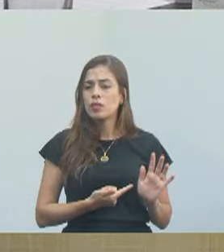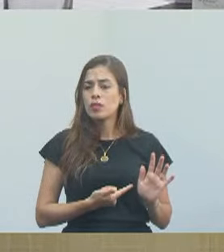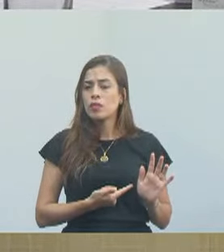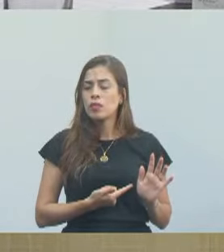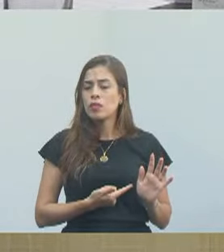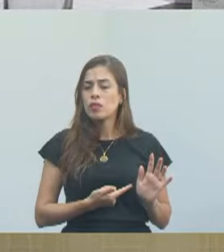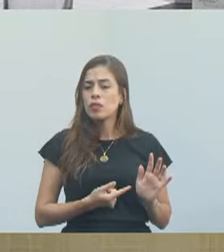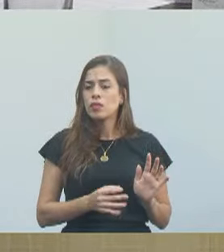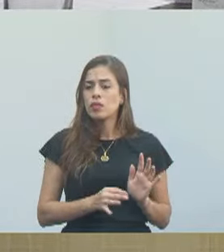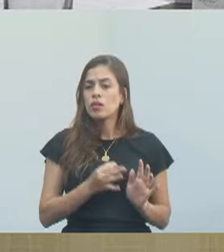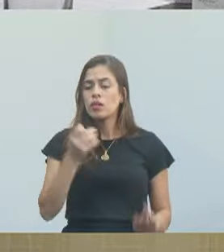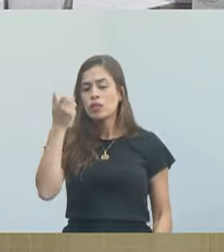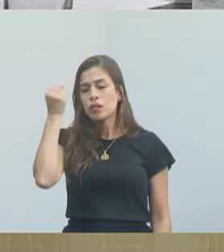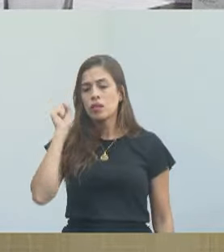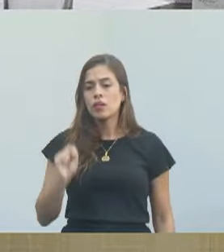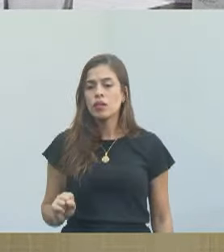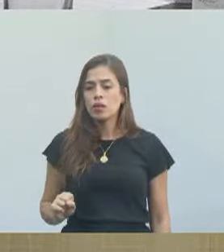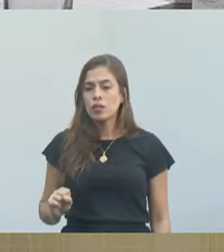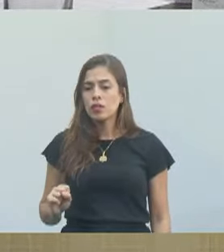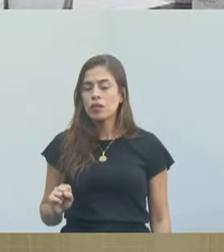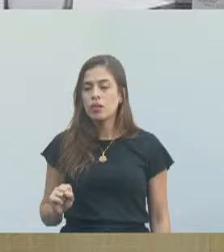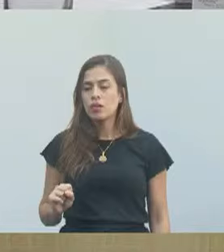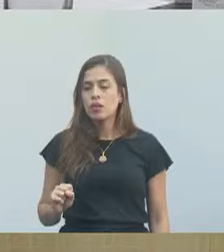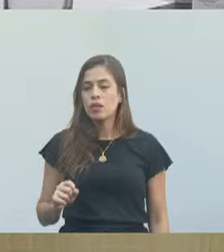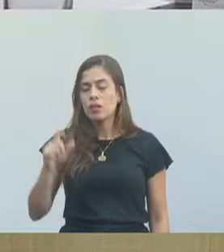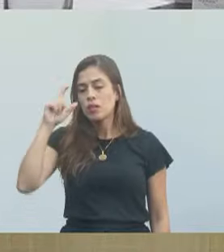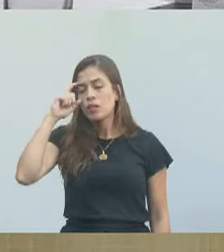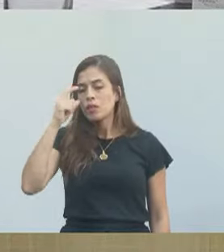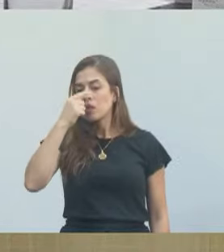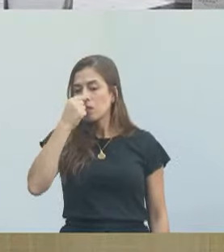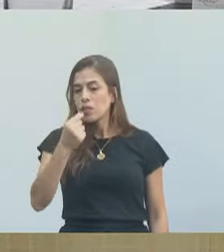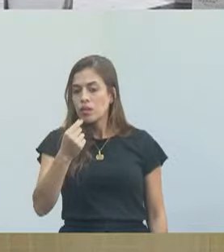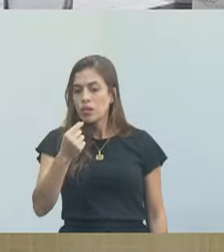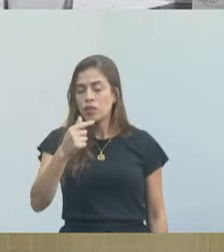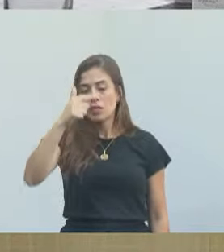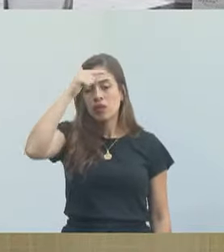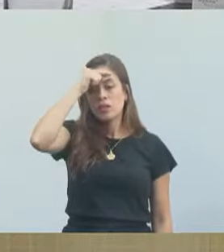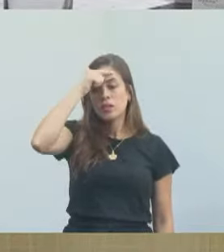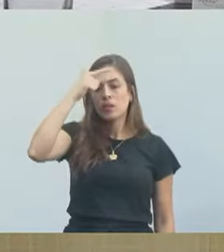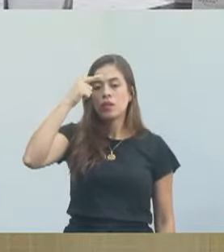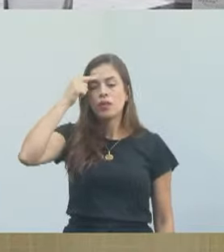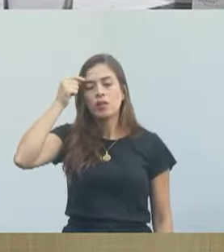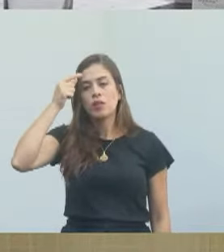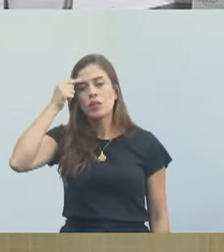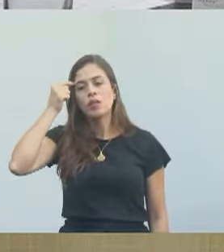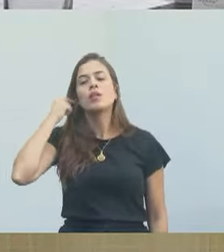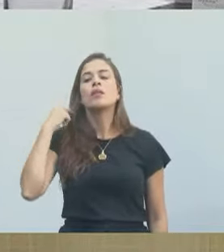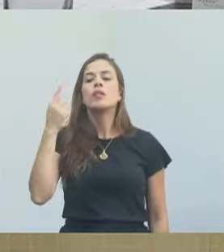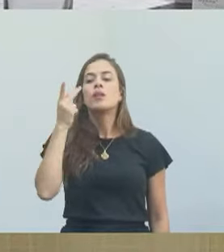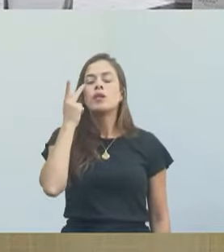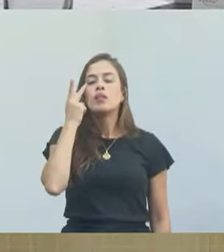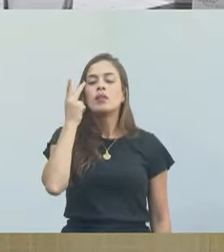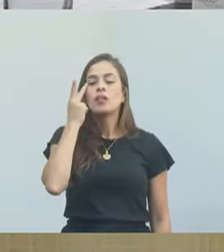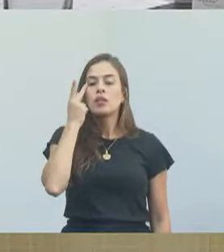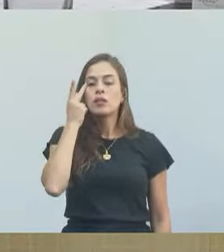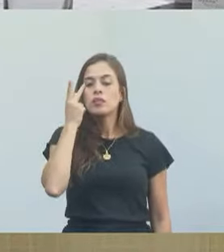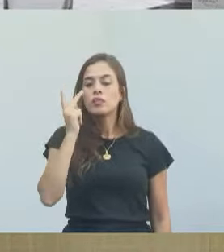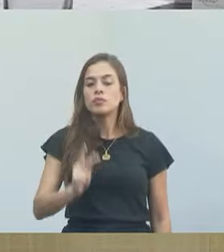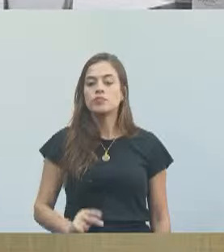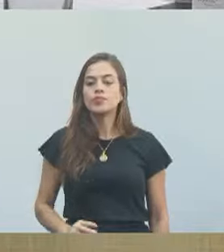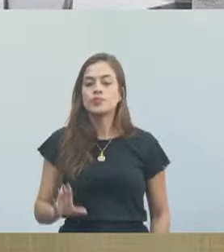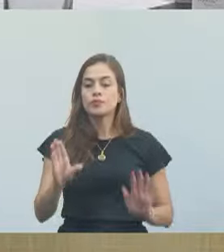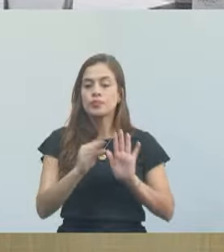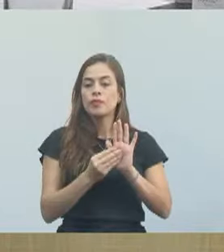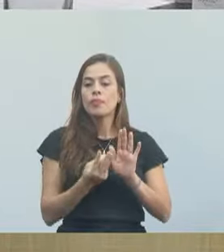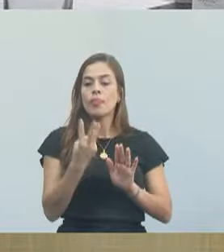Sônia Patas Amizade, Abner Rosa, Luiz Flávio, Edgar Sasaki e Paulinho do Esporte.